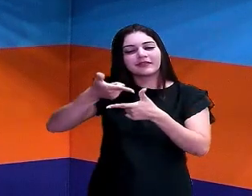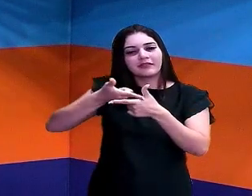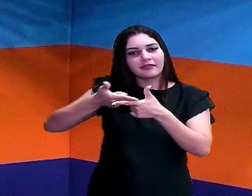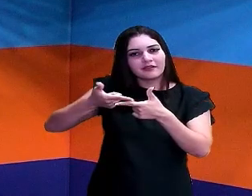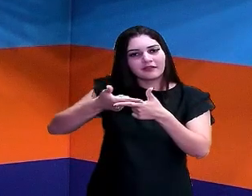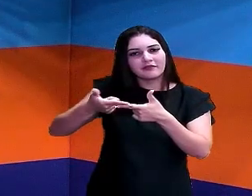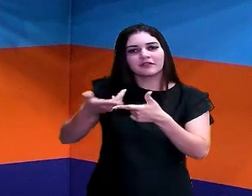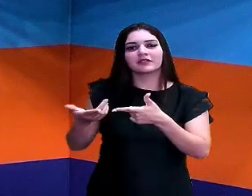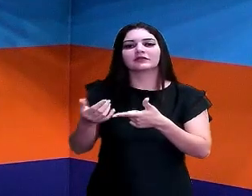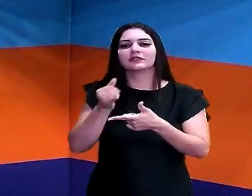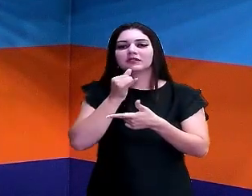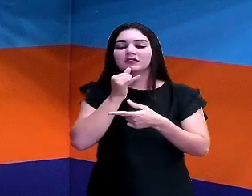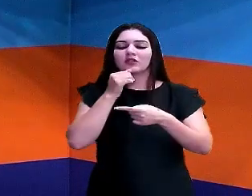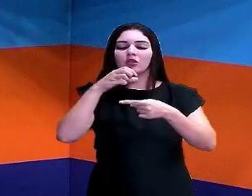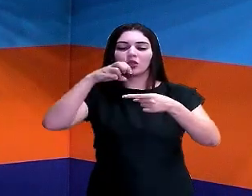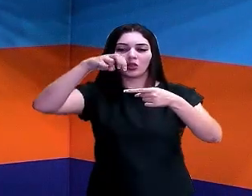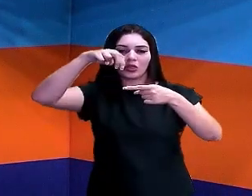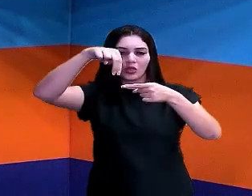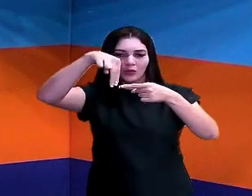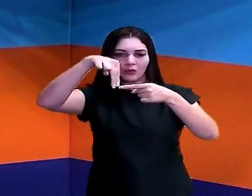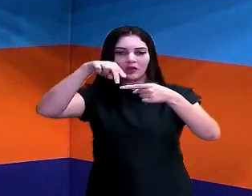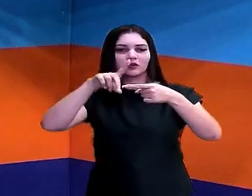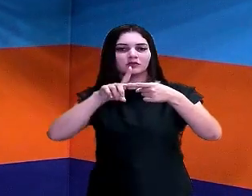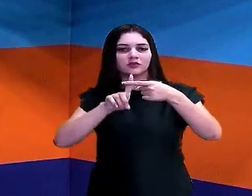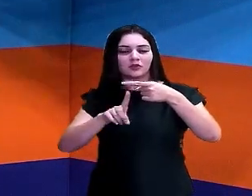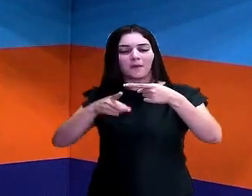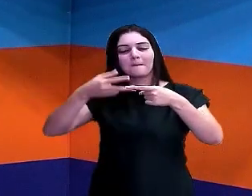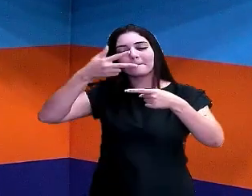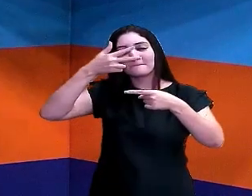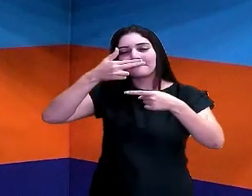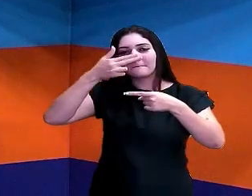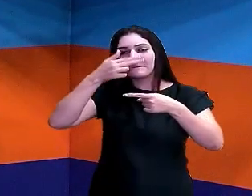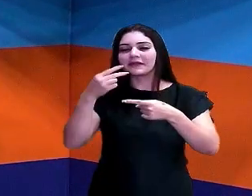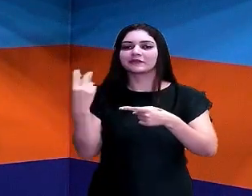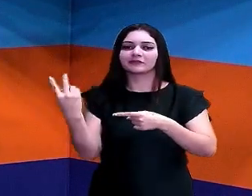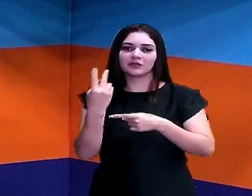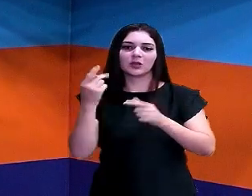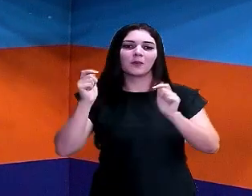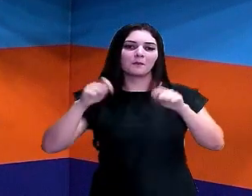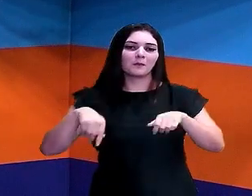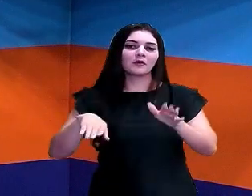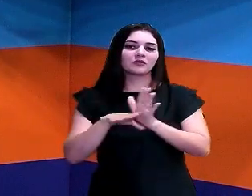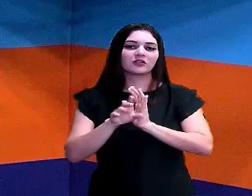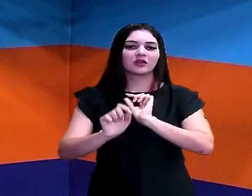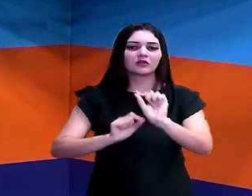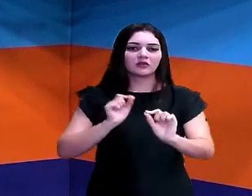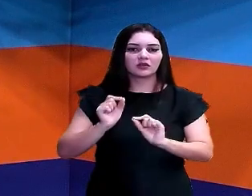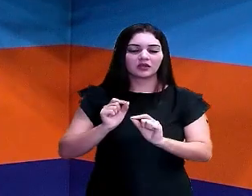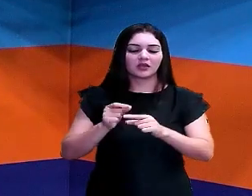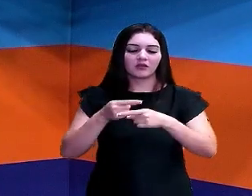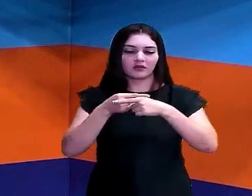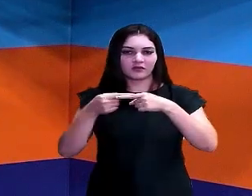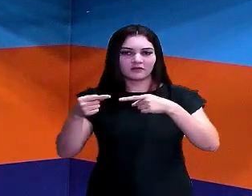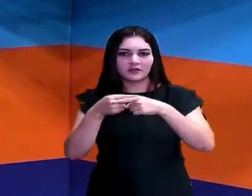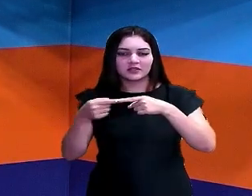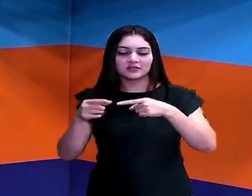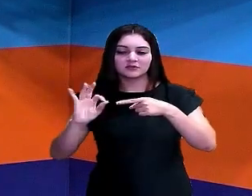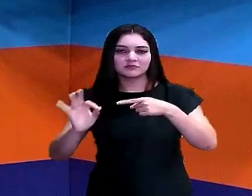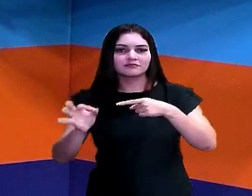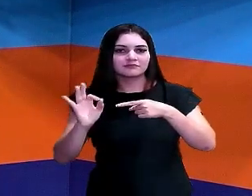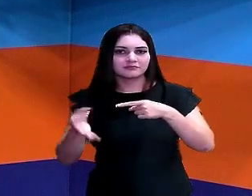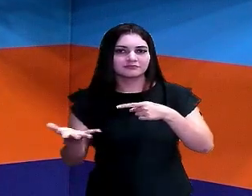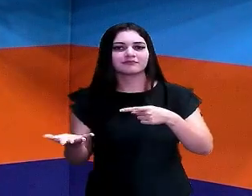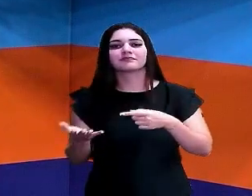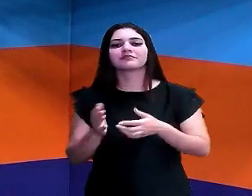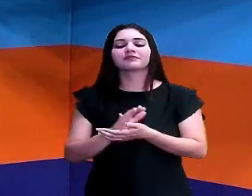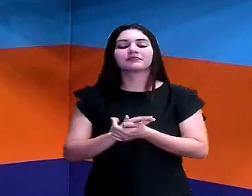né, tanto o numerador como o denominador por o mesmo valor. E aí eu posso chegar a uma fração equivalente,